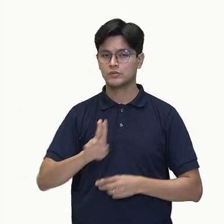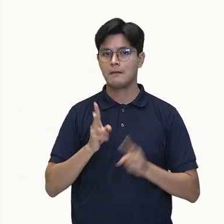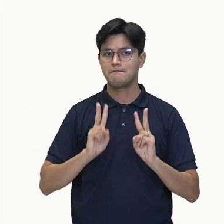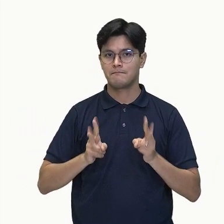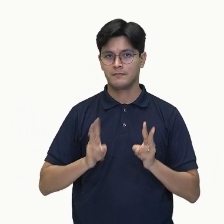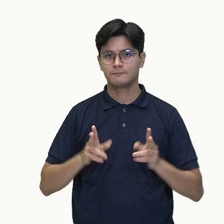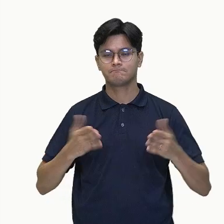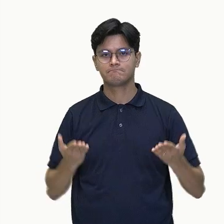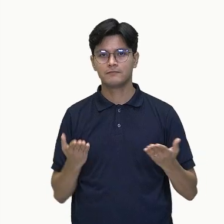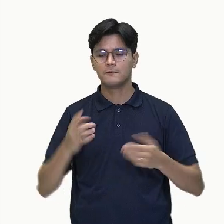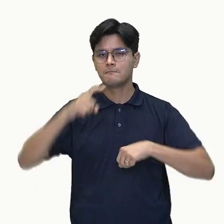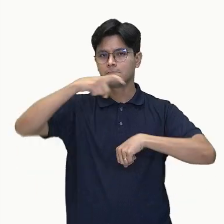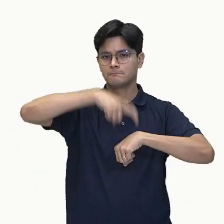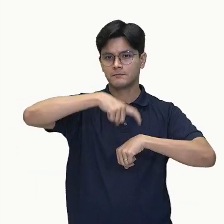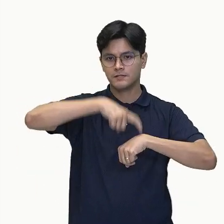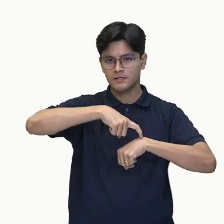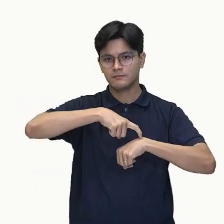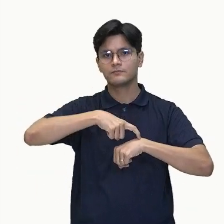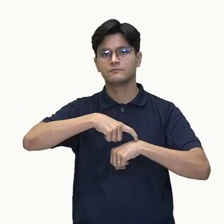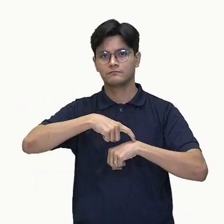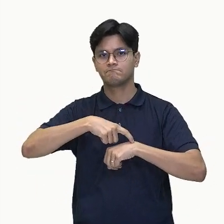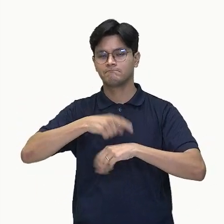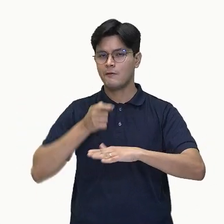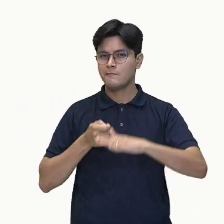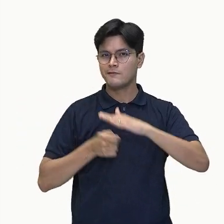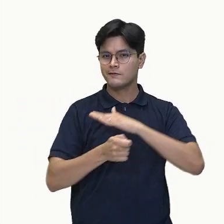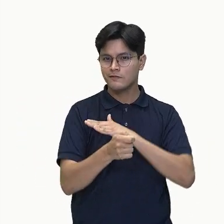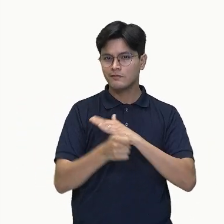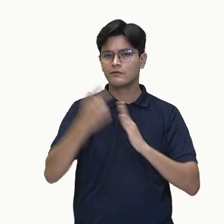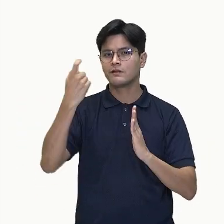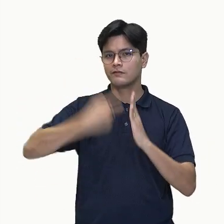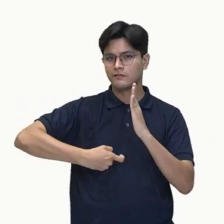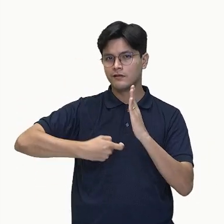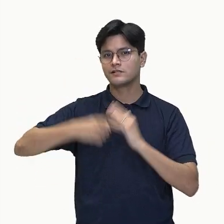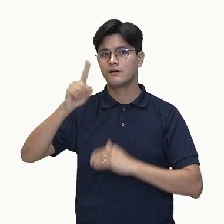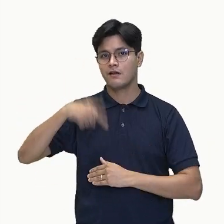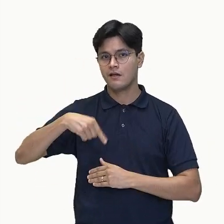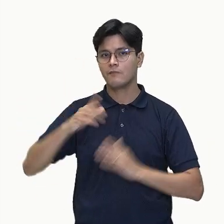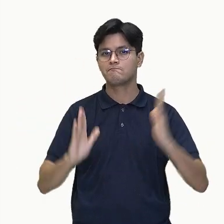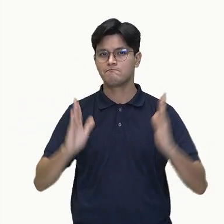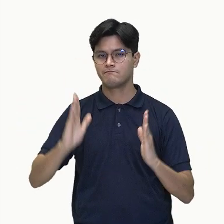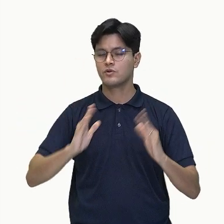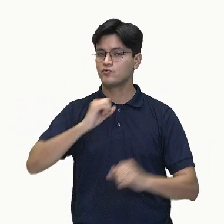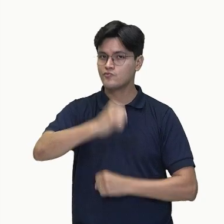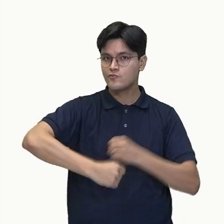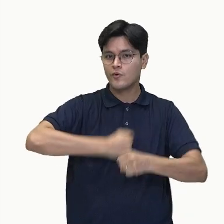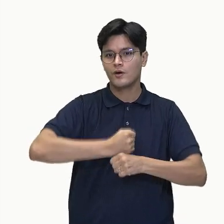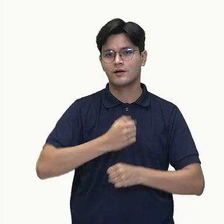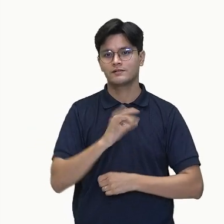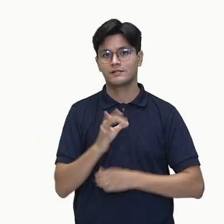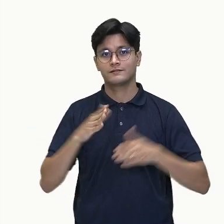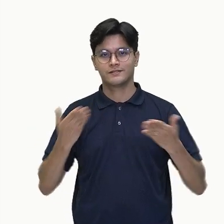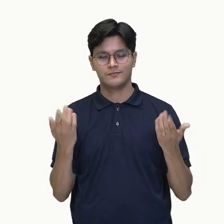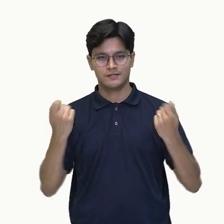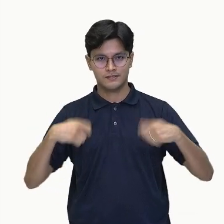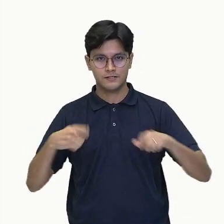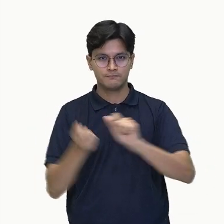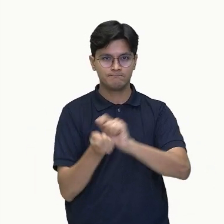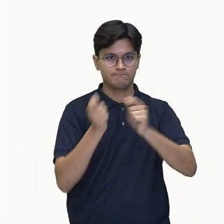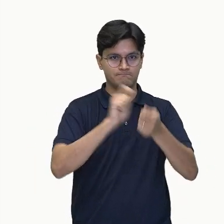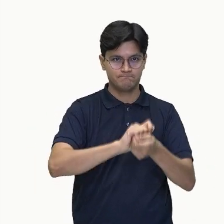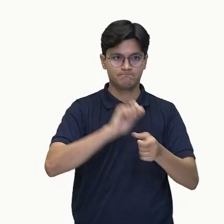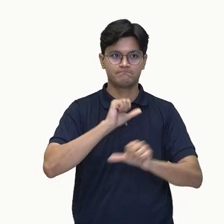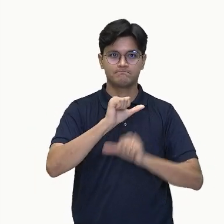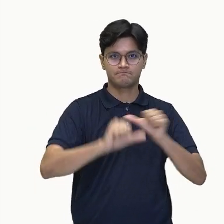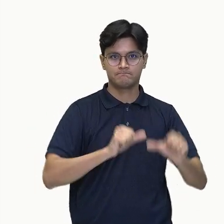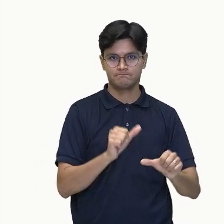é dado em anos. Então você tem que fazer a transformação de um para o outro, ou seja, ou você